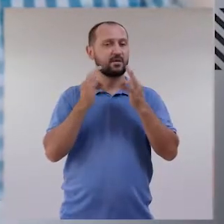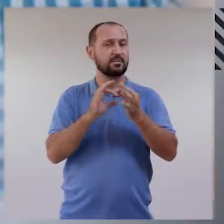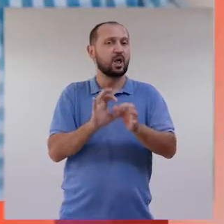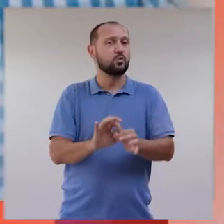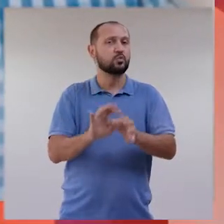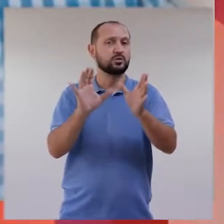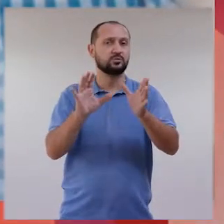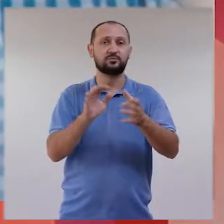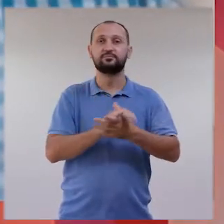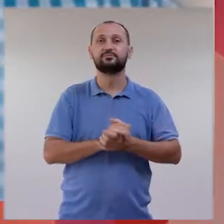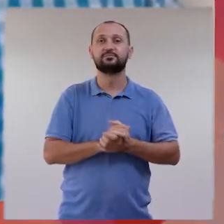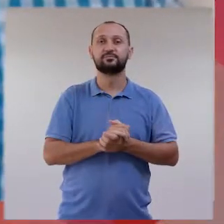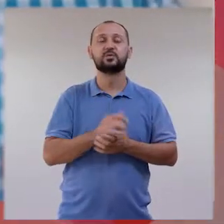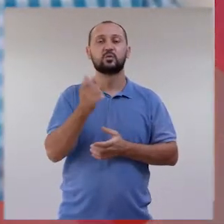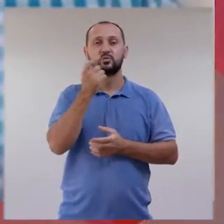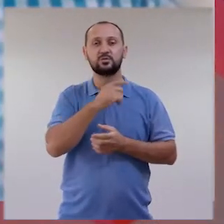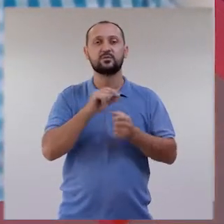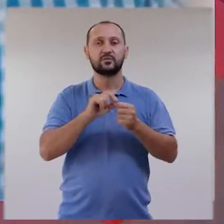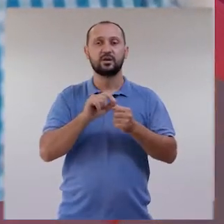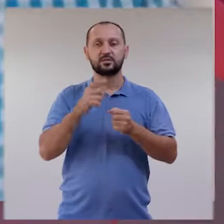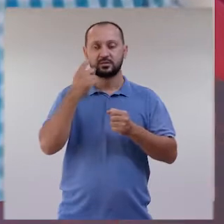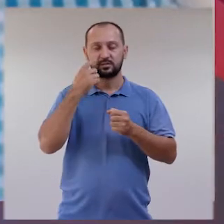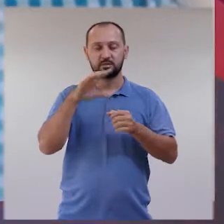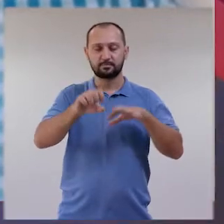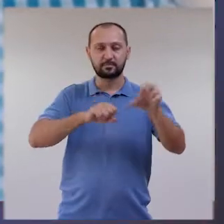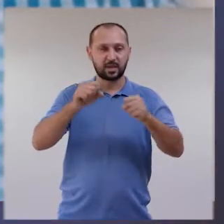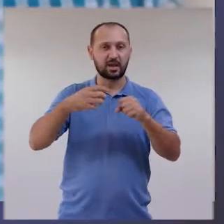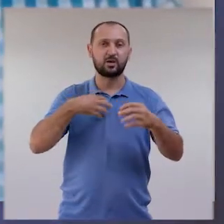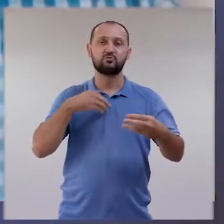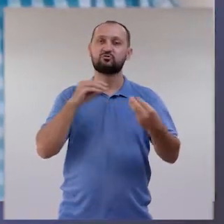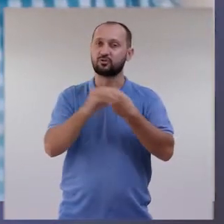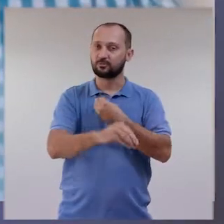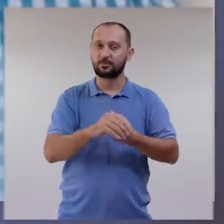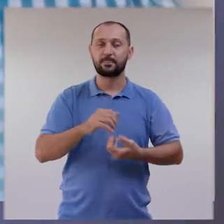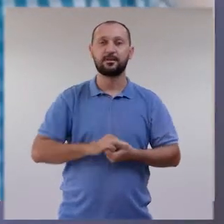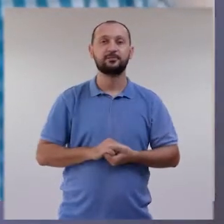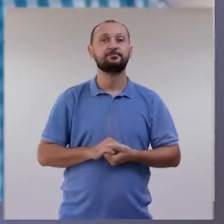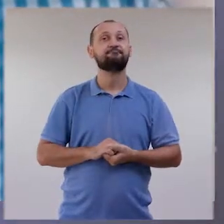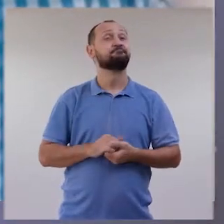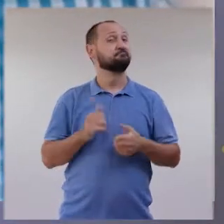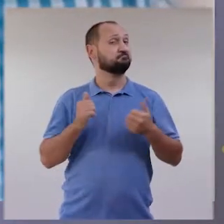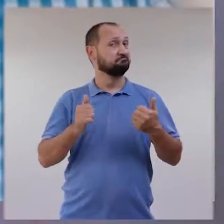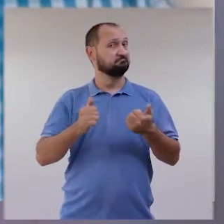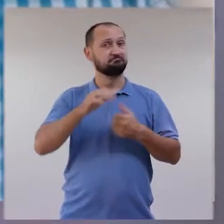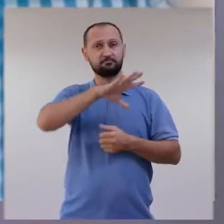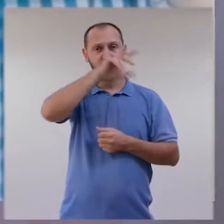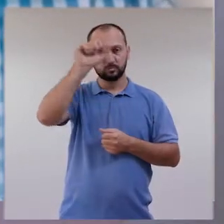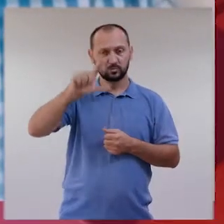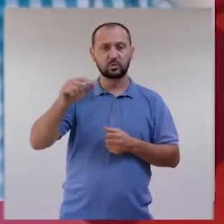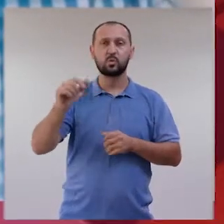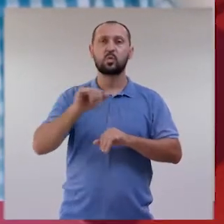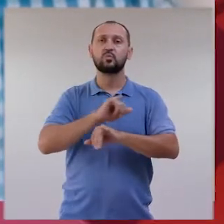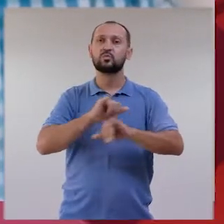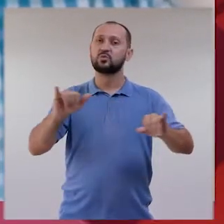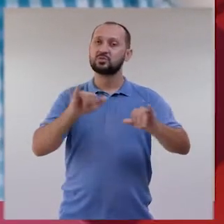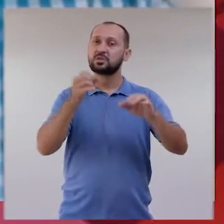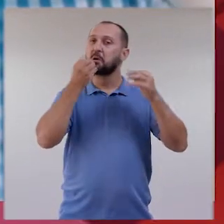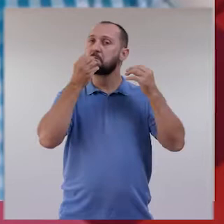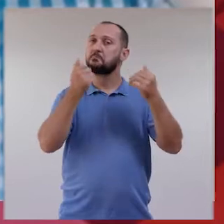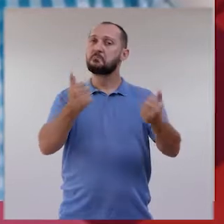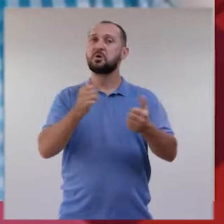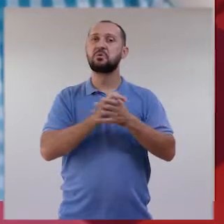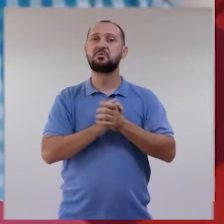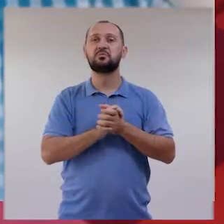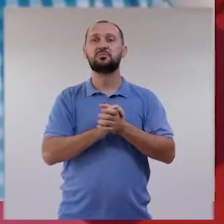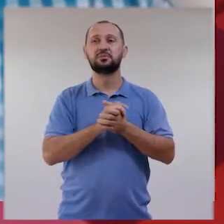a autorização familiar, a gente conseguiu fazer a captação dos órgãos. Mato Grosso do Sul com boas